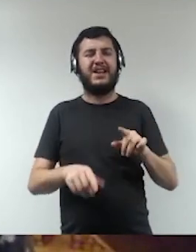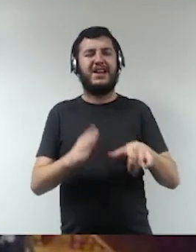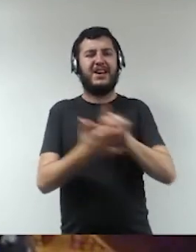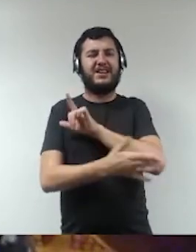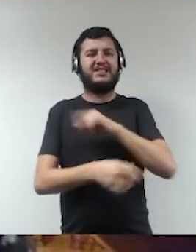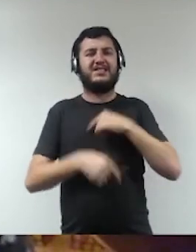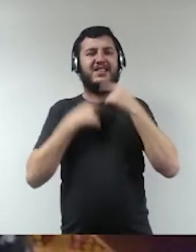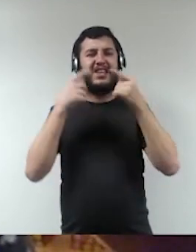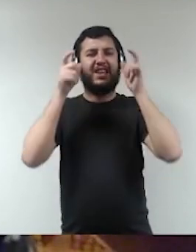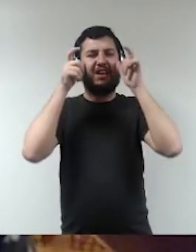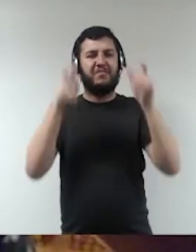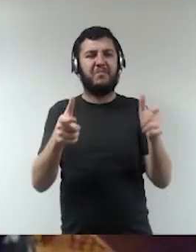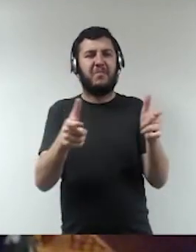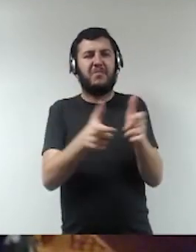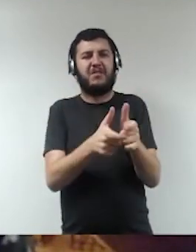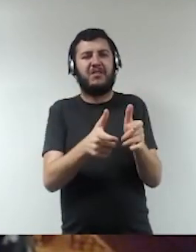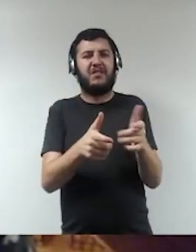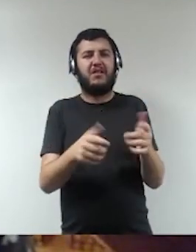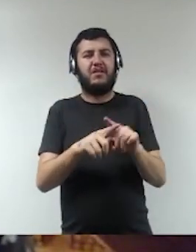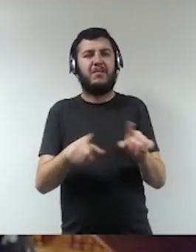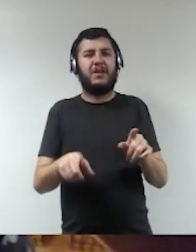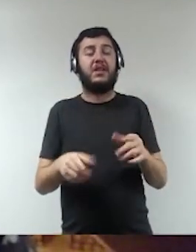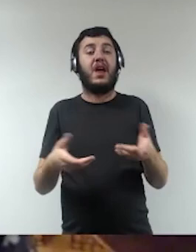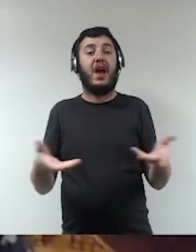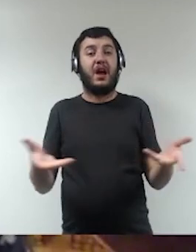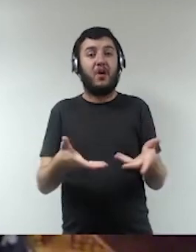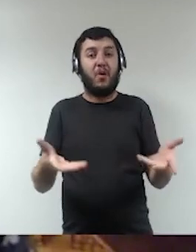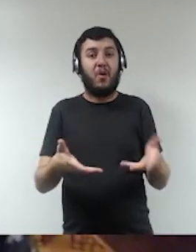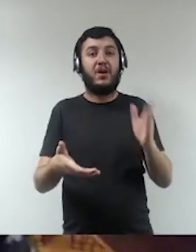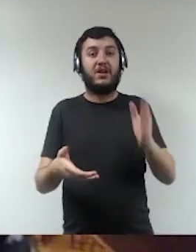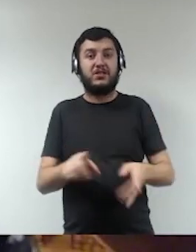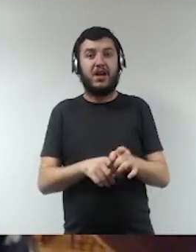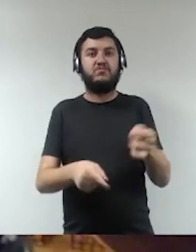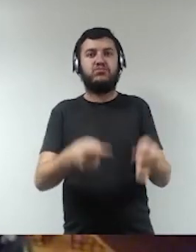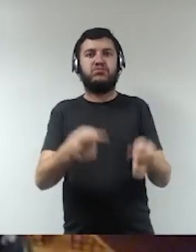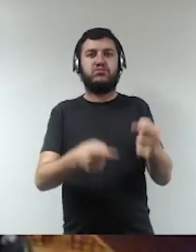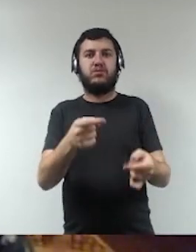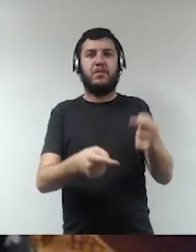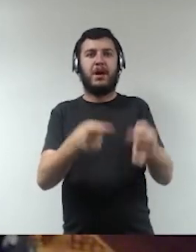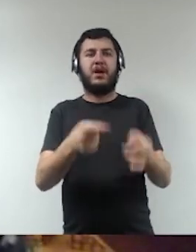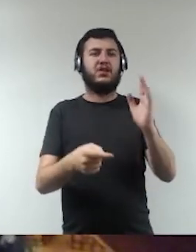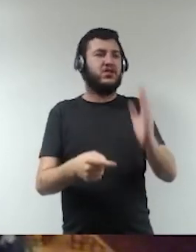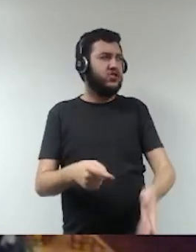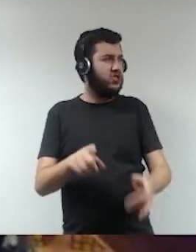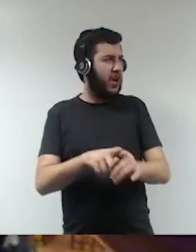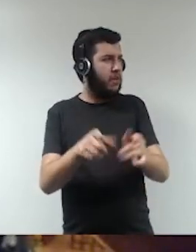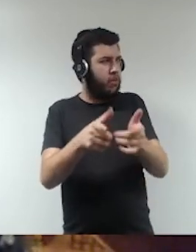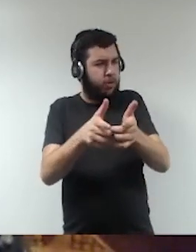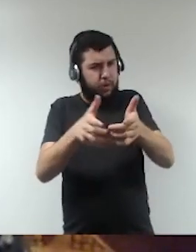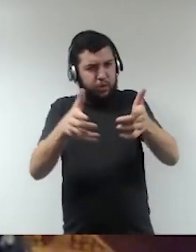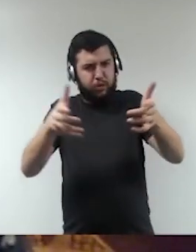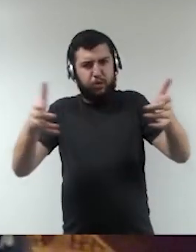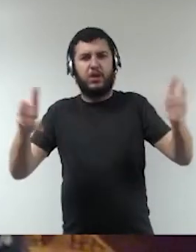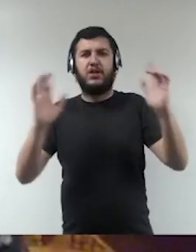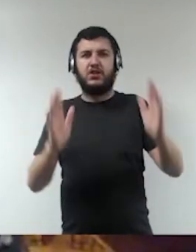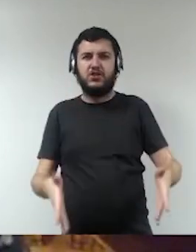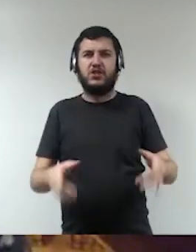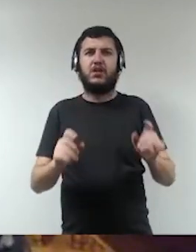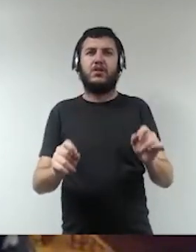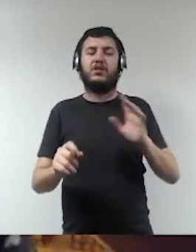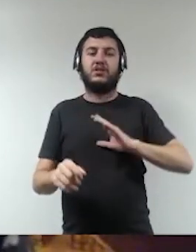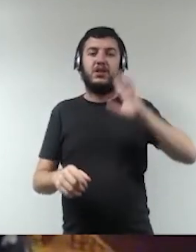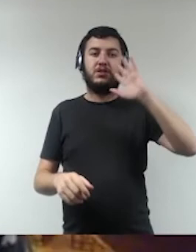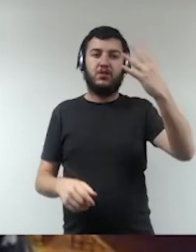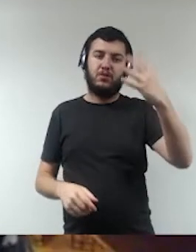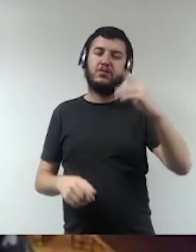de caos como esse, nunca o momento foi tão fértil para soluções consensuais de resolução de